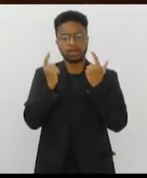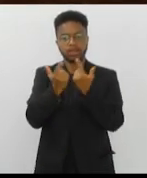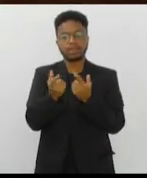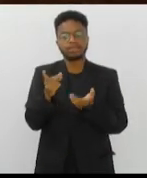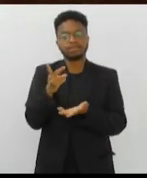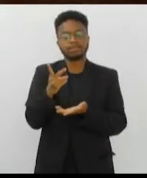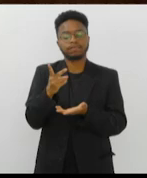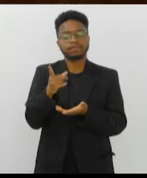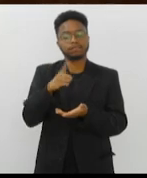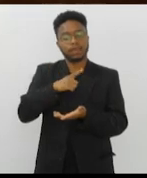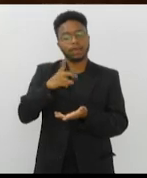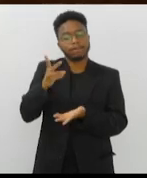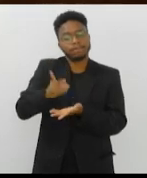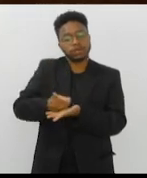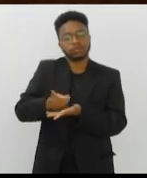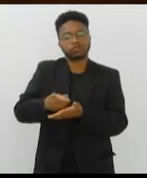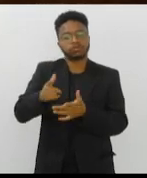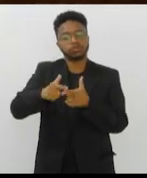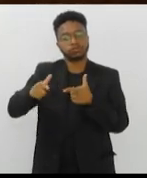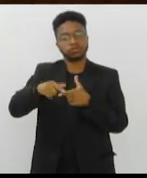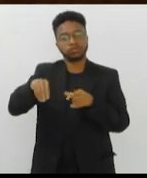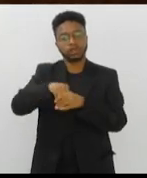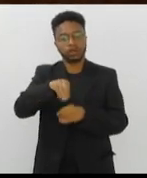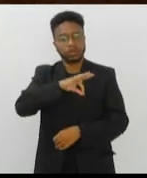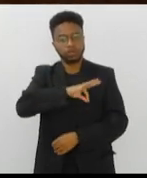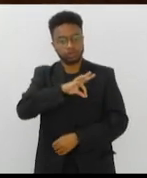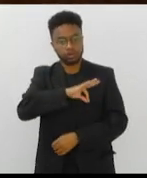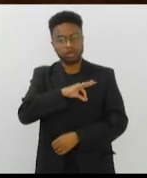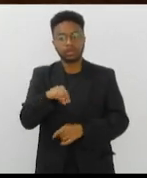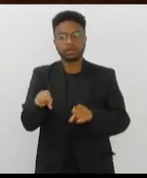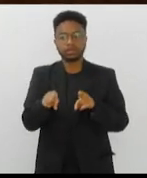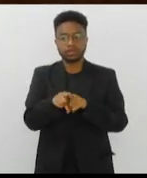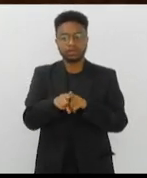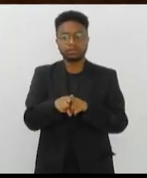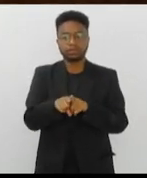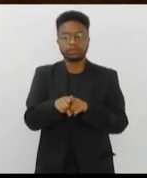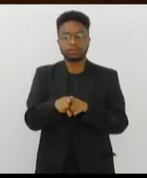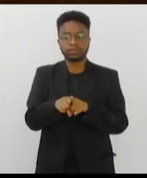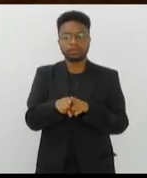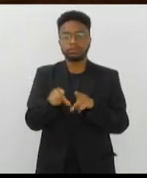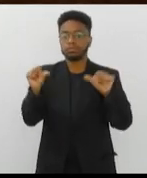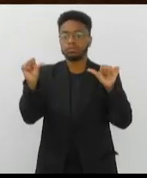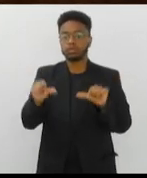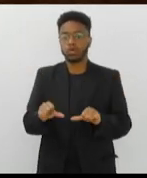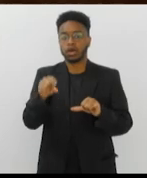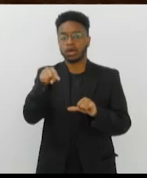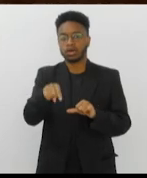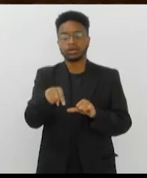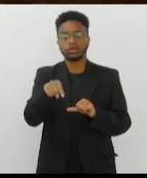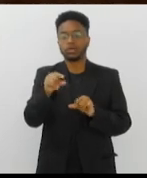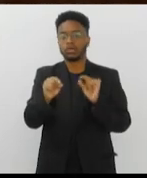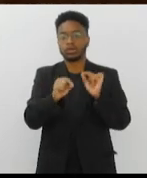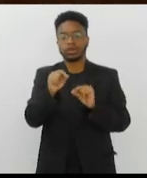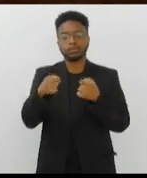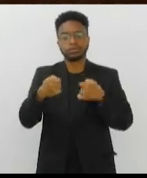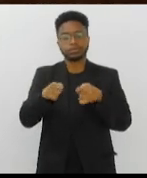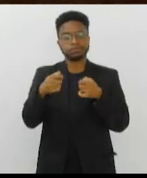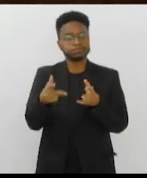problema dentro da Polícia Militar do Estado do Rio e algo ainda maior, que essa casa deve se chamar